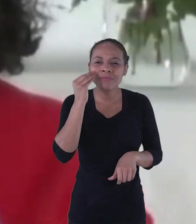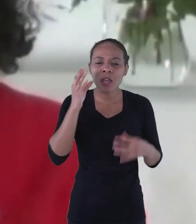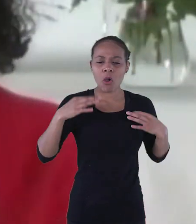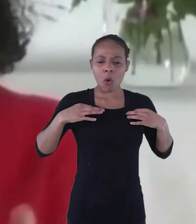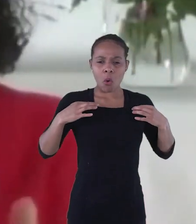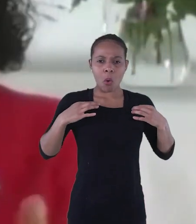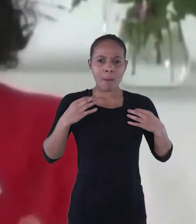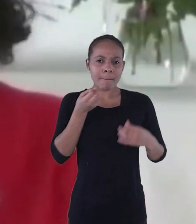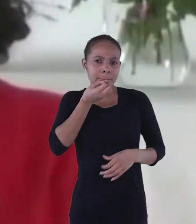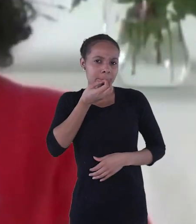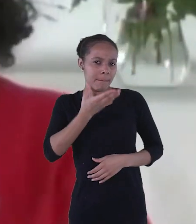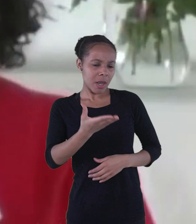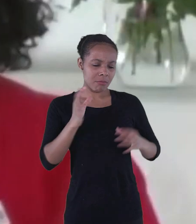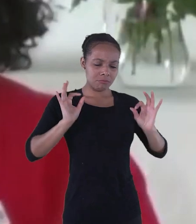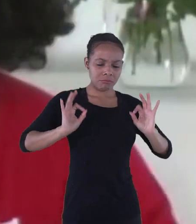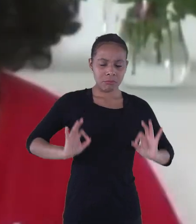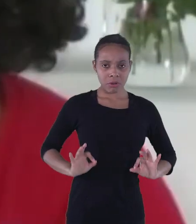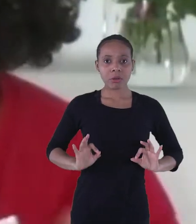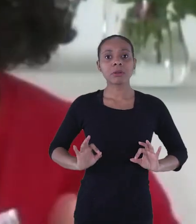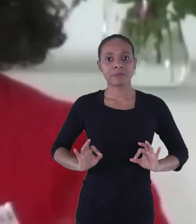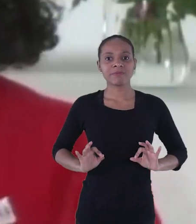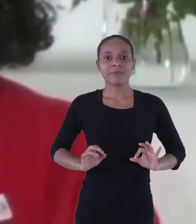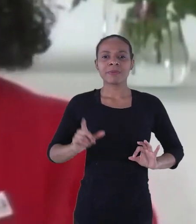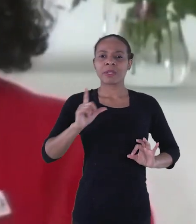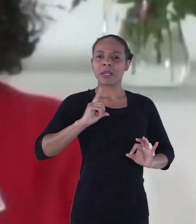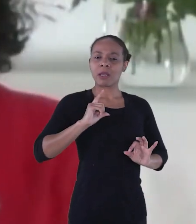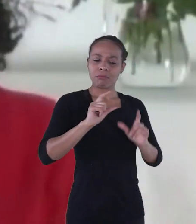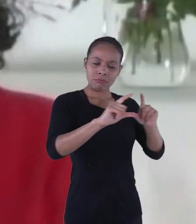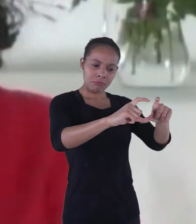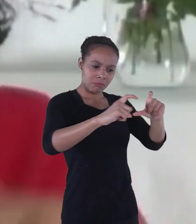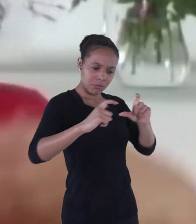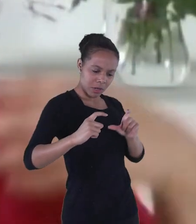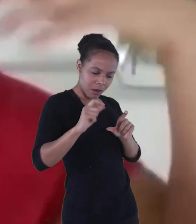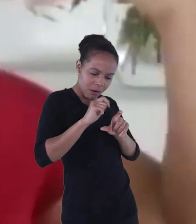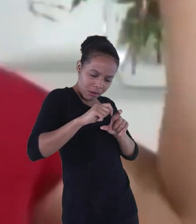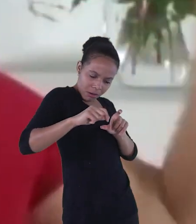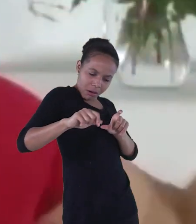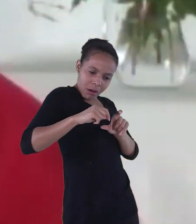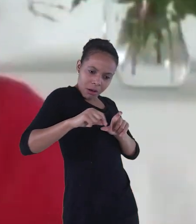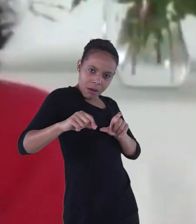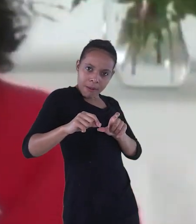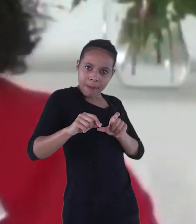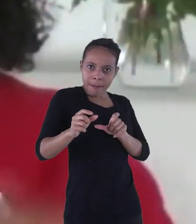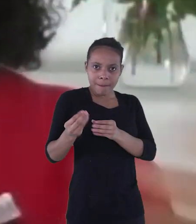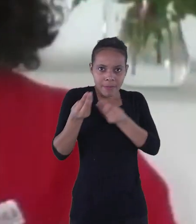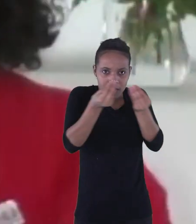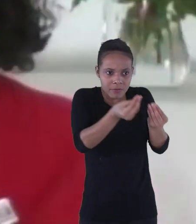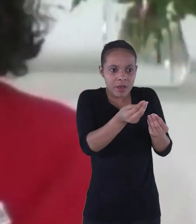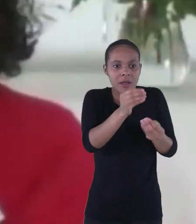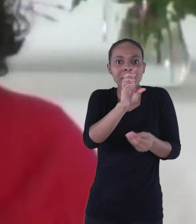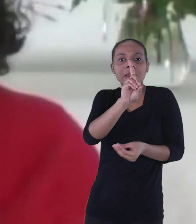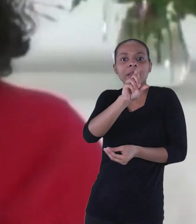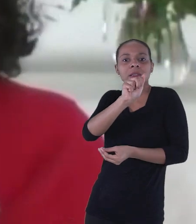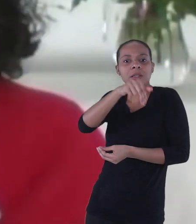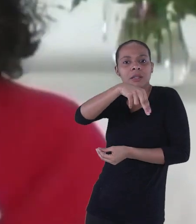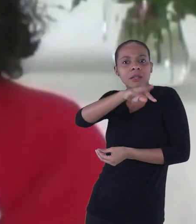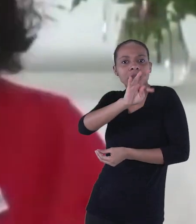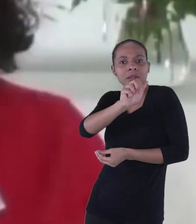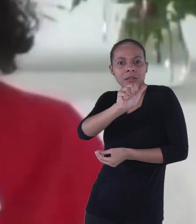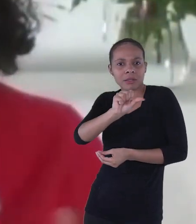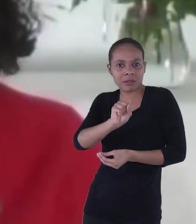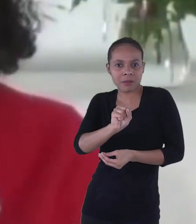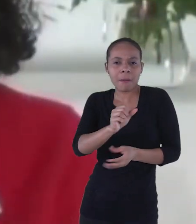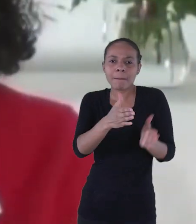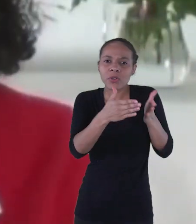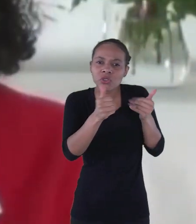tem os bilhetinhos dela, eu vou um bilhetinho para o Audálio Dantas, eu tenho de ir para a Argentina, tenho que ver as passagens,